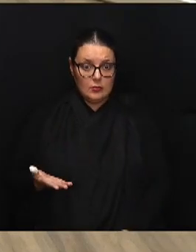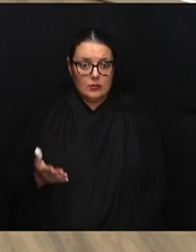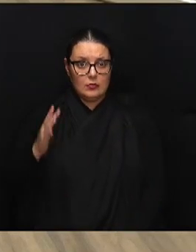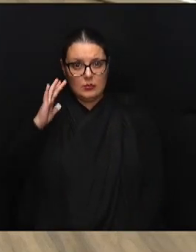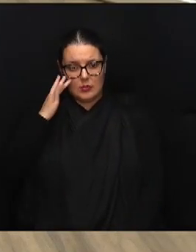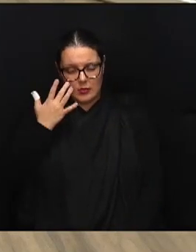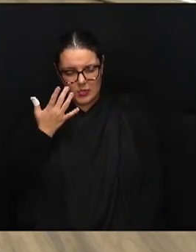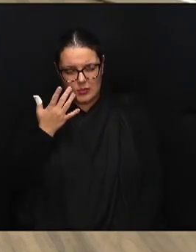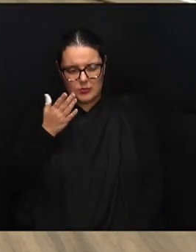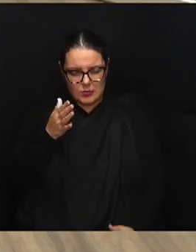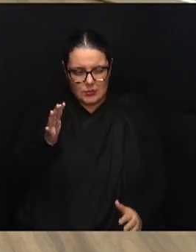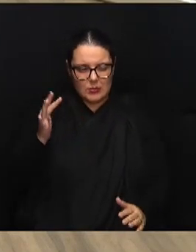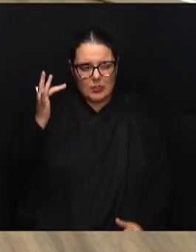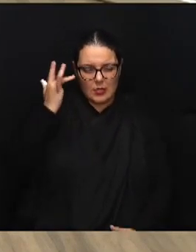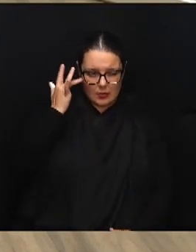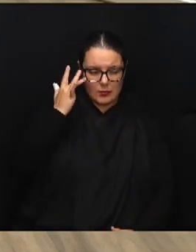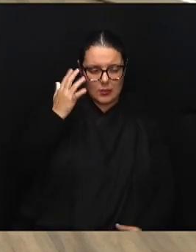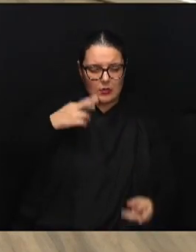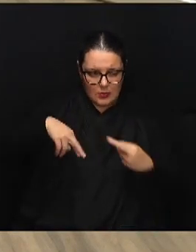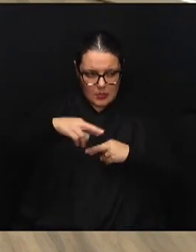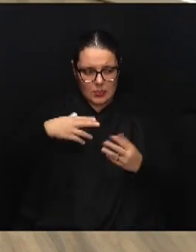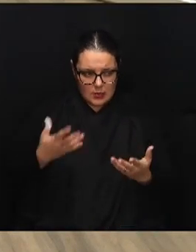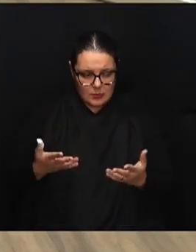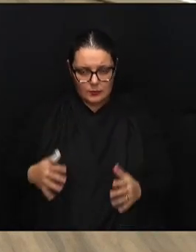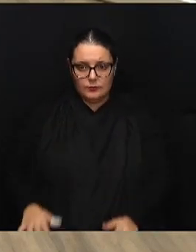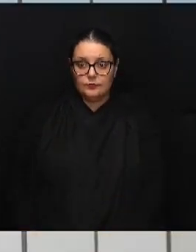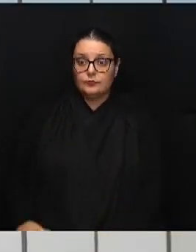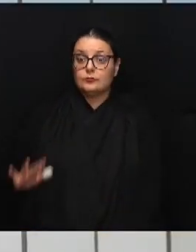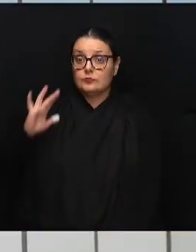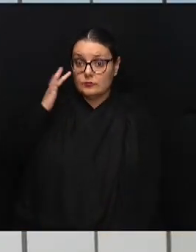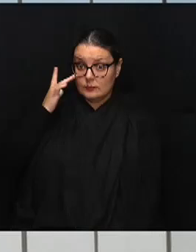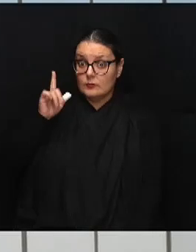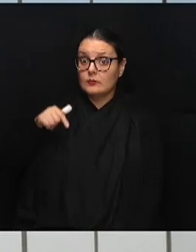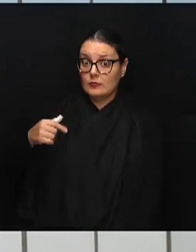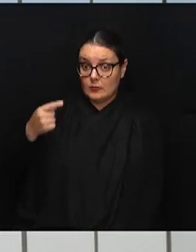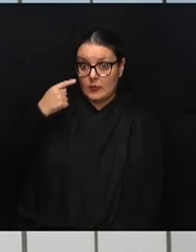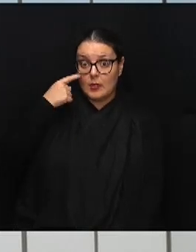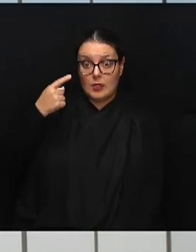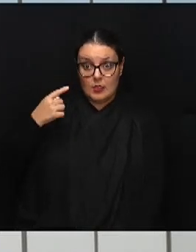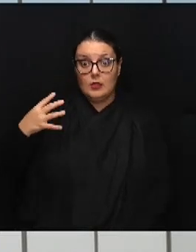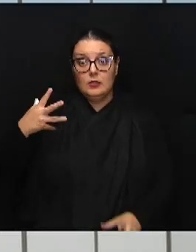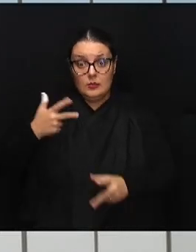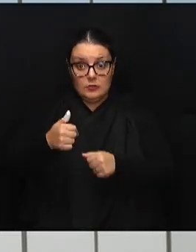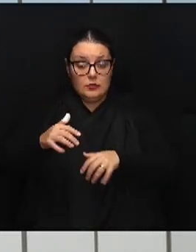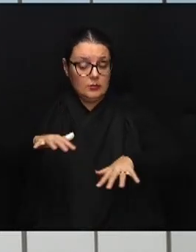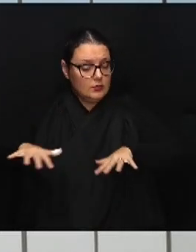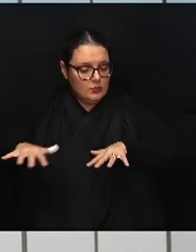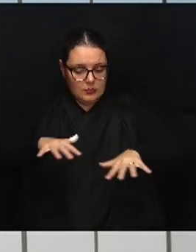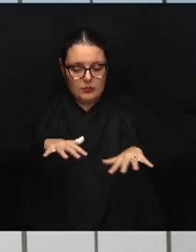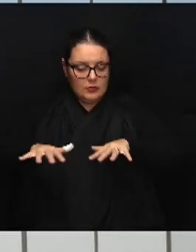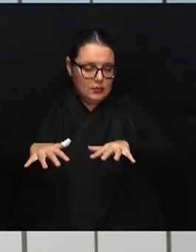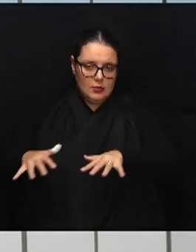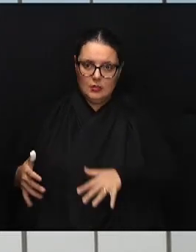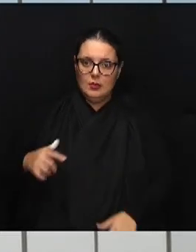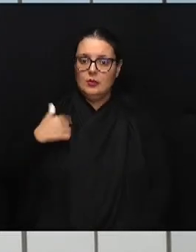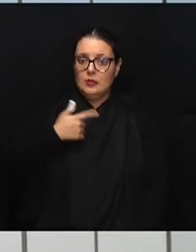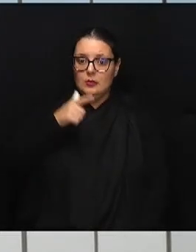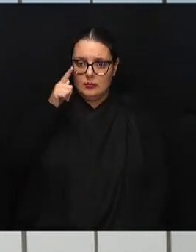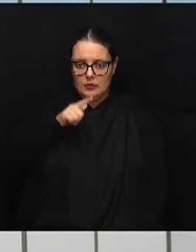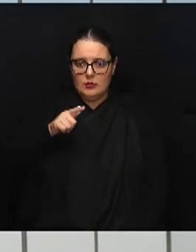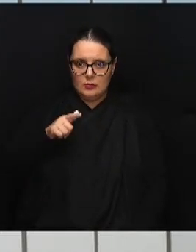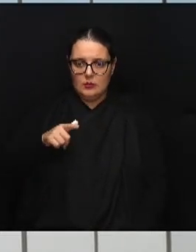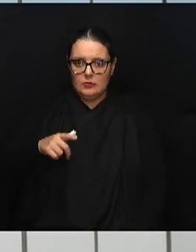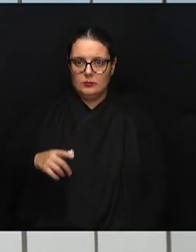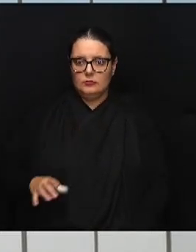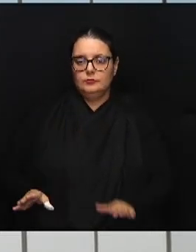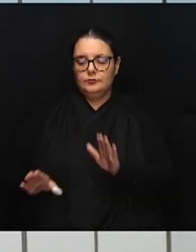está finalmente amadurecendo esse lado. Eu acho que essa é a intenção de todo esse movimento, né? Que a gente consiga ser autêntico